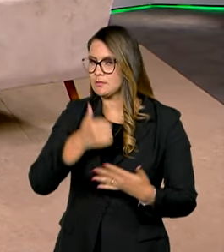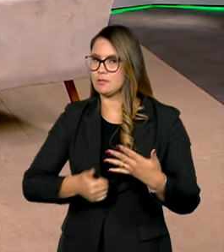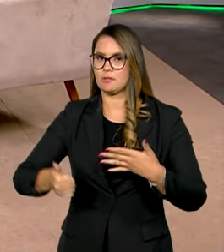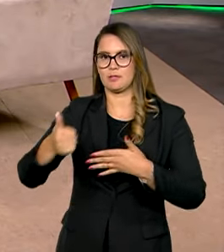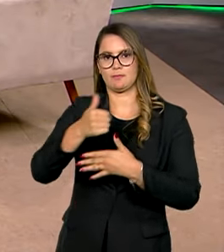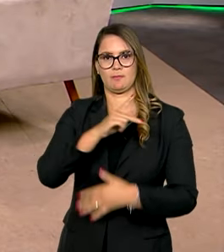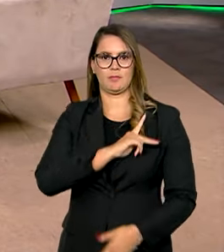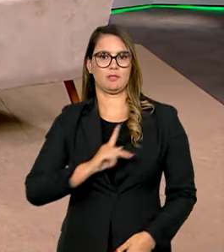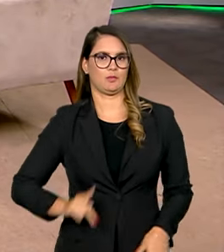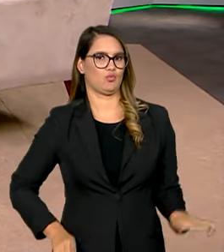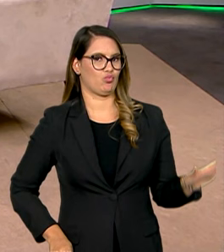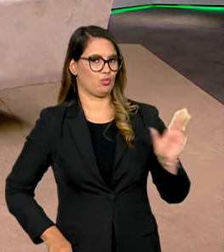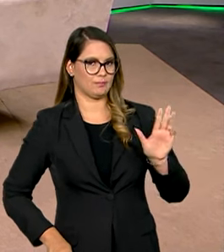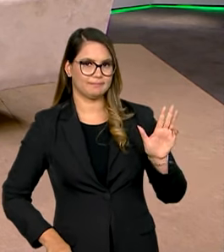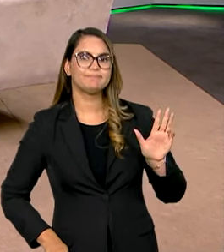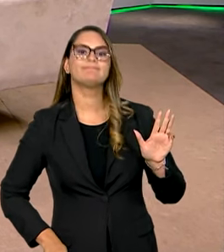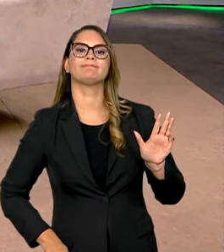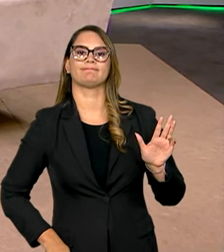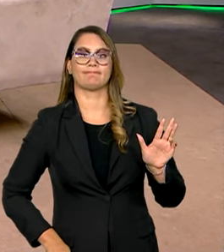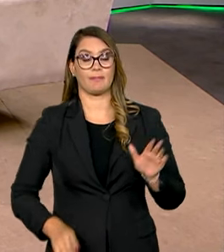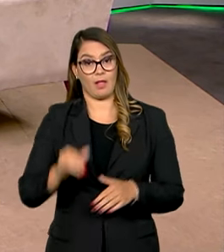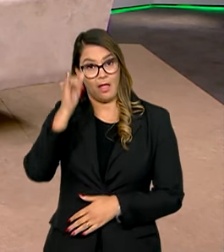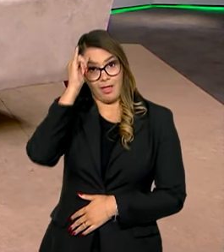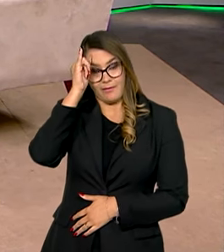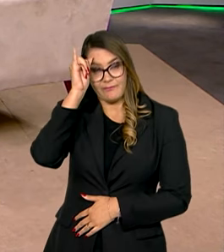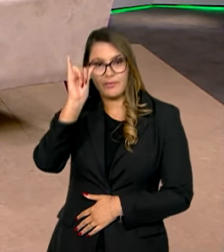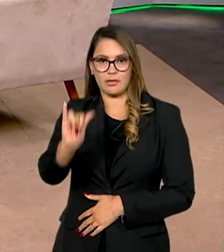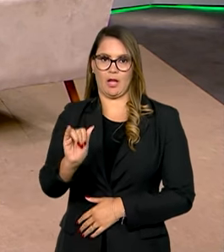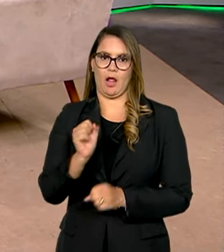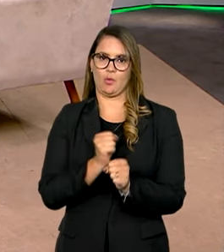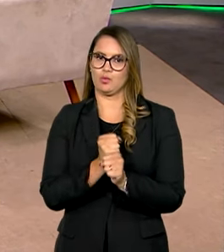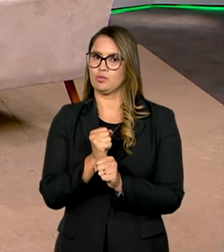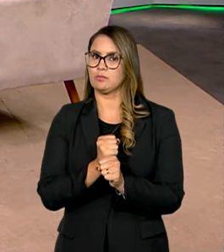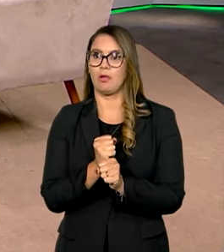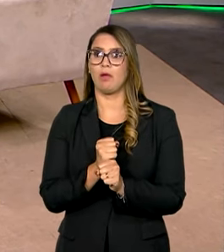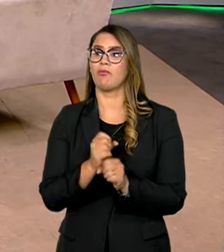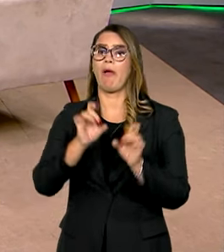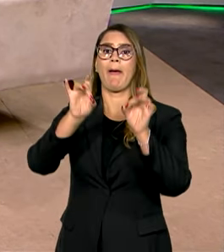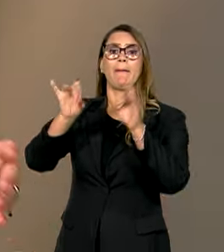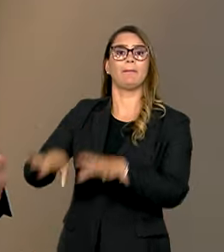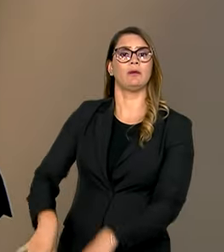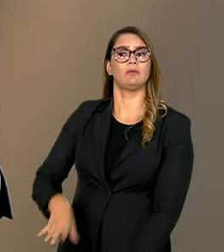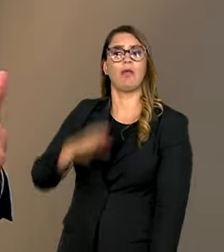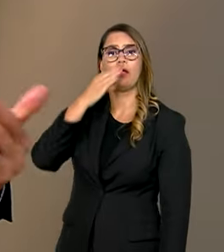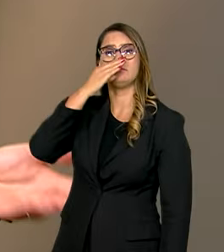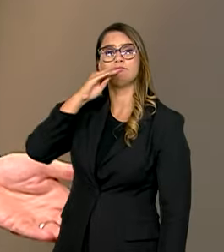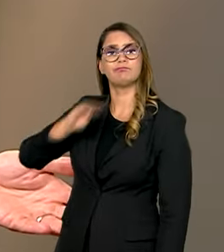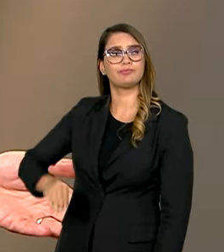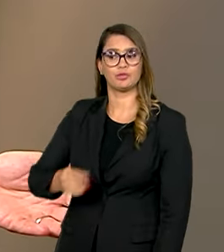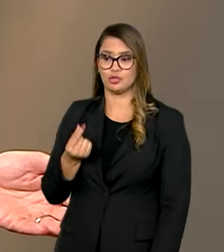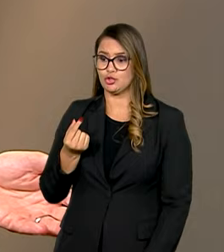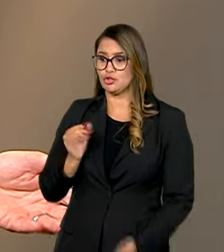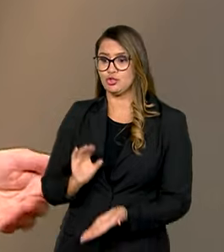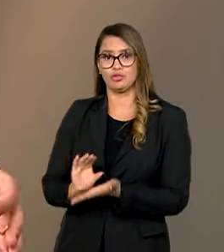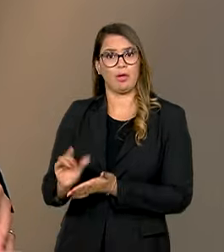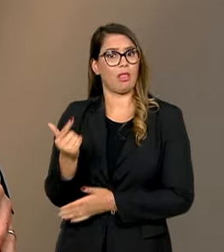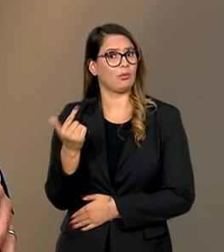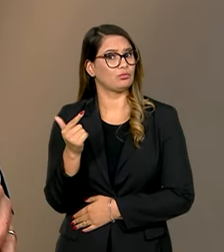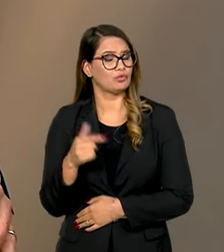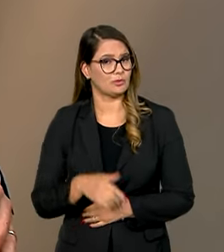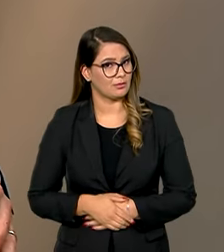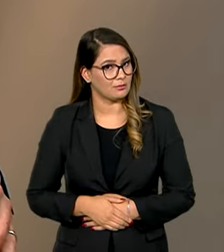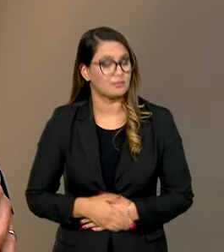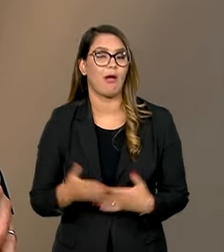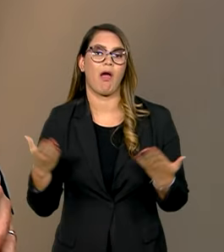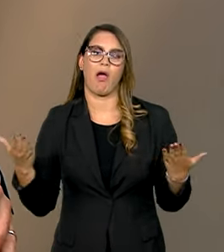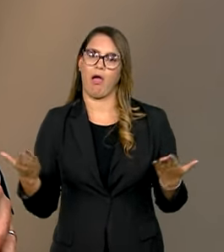presidente Lula. A prevenção, Roberto, nos últimos anos, ela foi absolutamente abandonada. Não havia recurso para prevenção. Então, a gente precisa